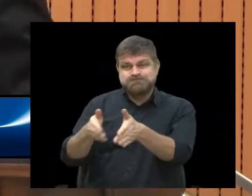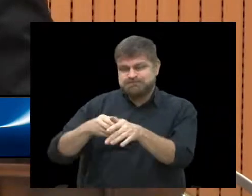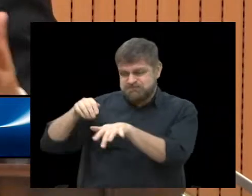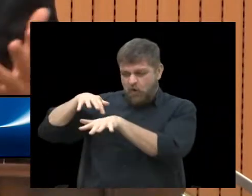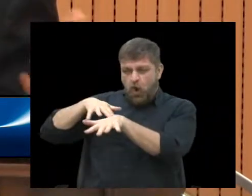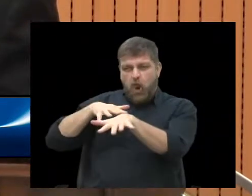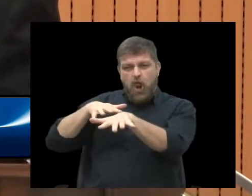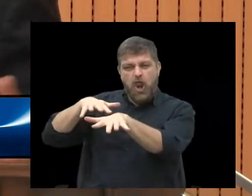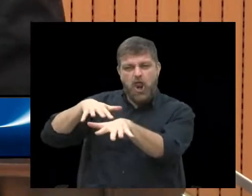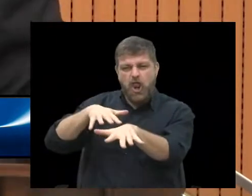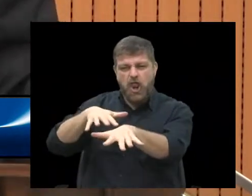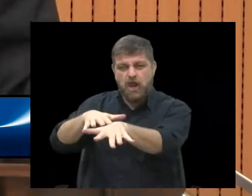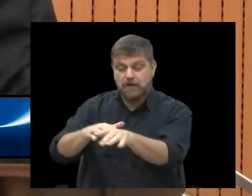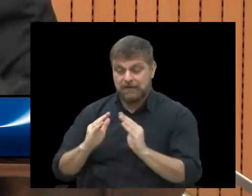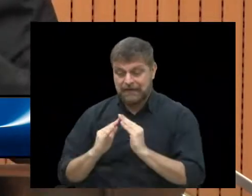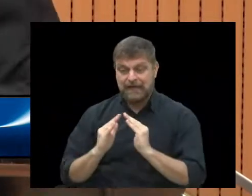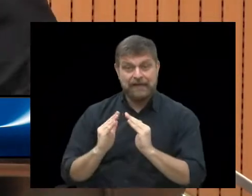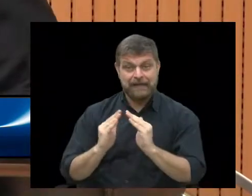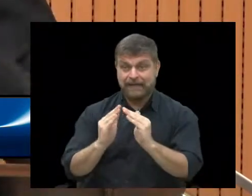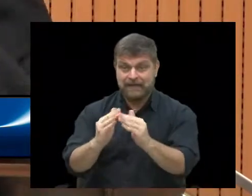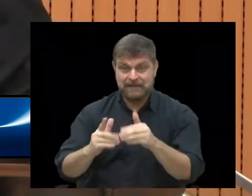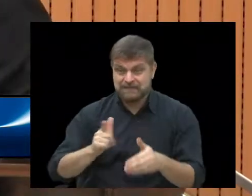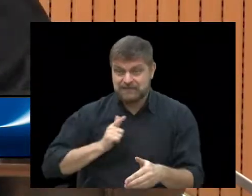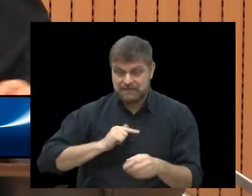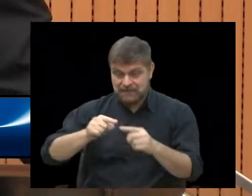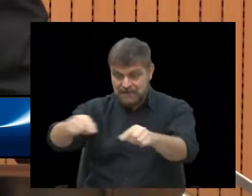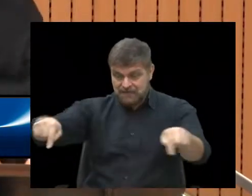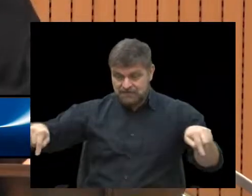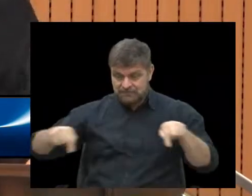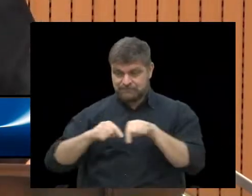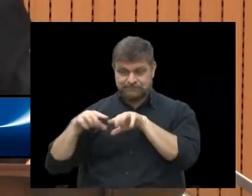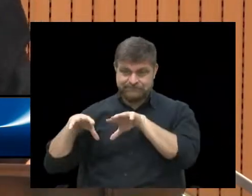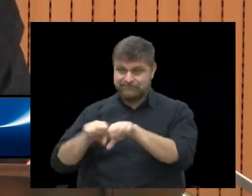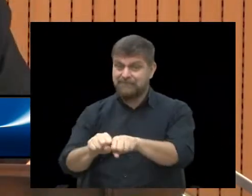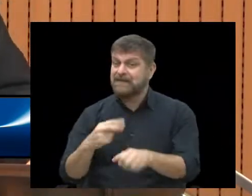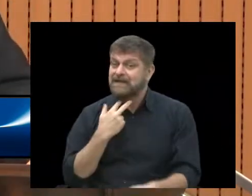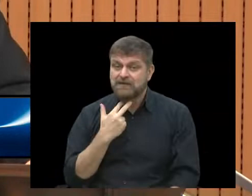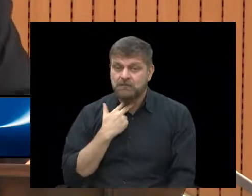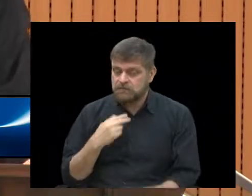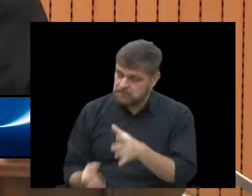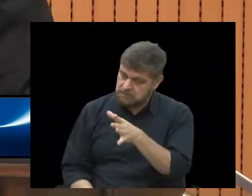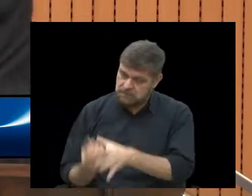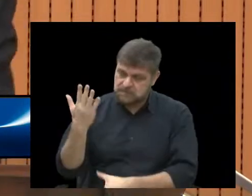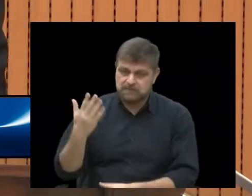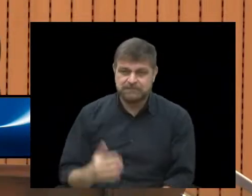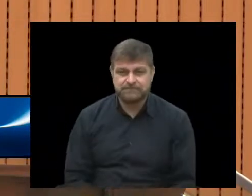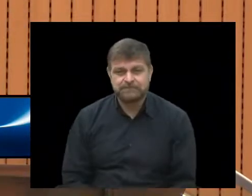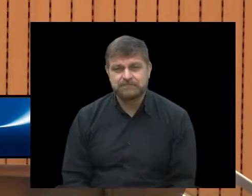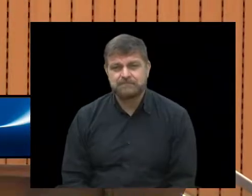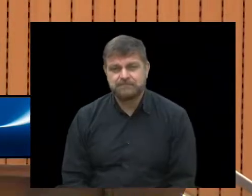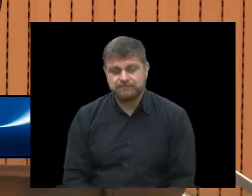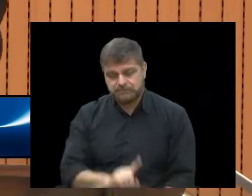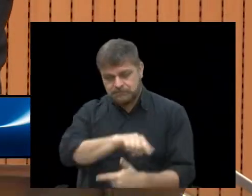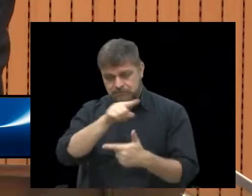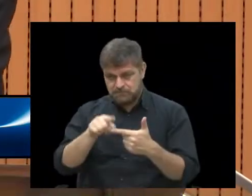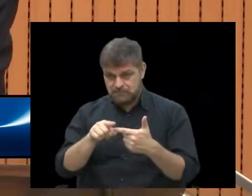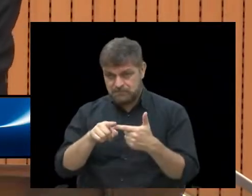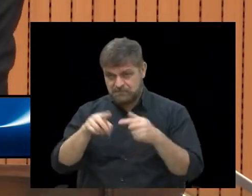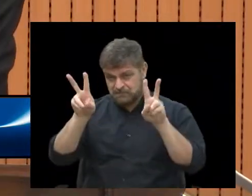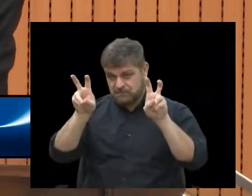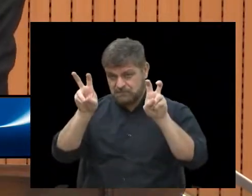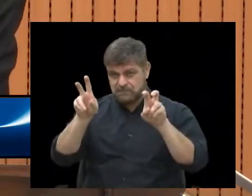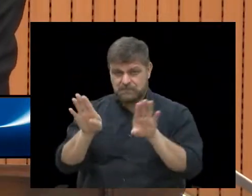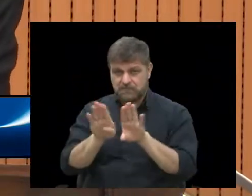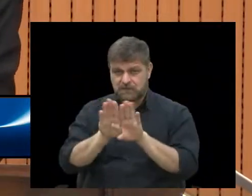numa área ocupada da nossa cidade, uma área habitada, e isso não pode persistir. Uma outra coisa que eu quero tratar, e aí